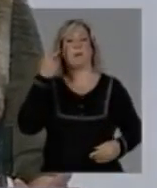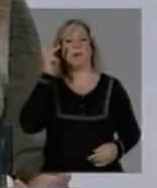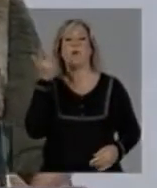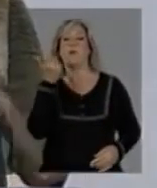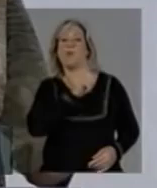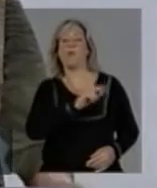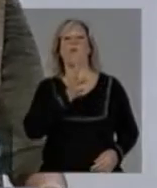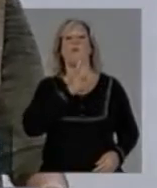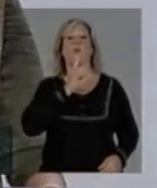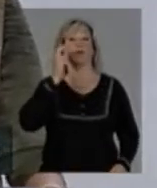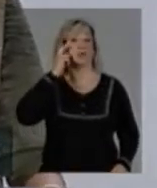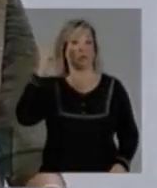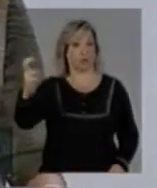livros, algo extremamente estimulante. E que tenham também incentivos espaciais